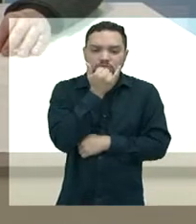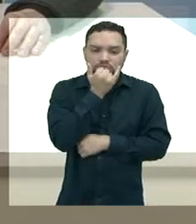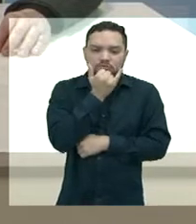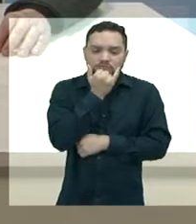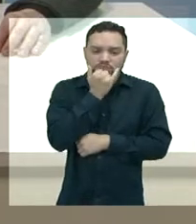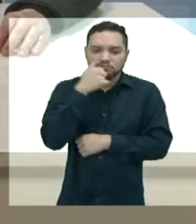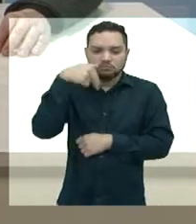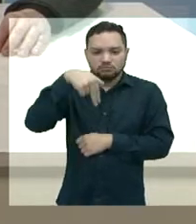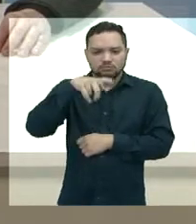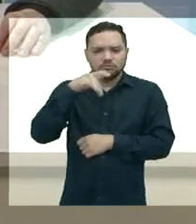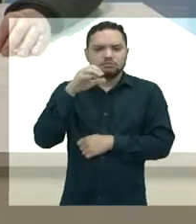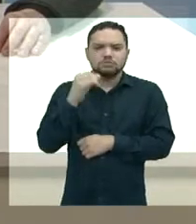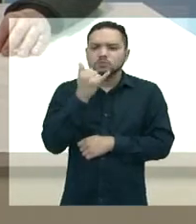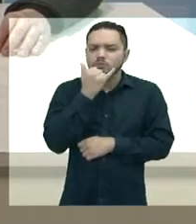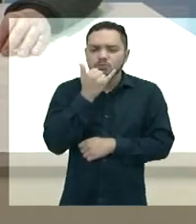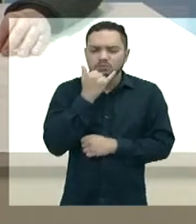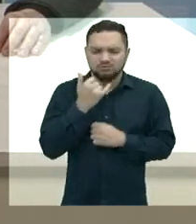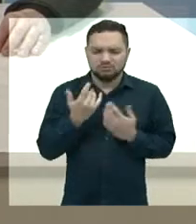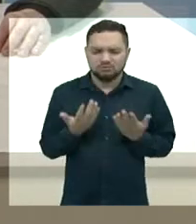Nezinho, né? Então,